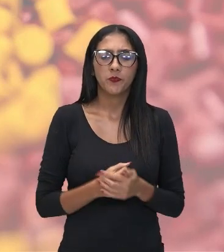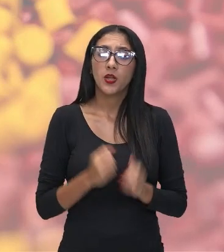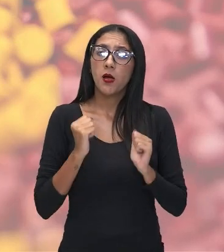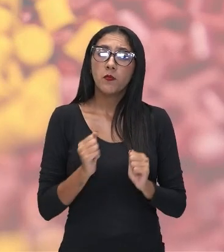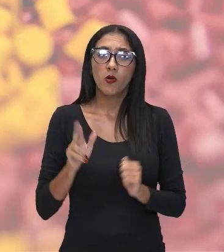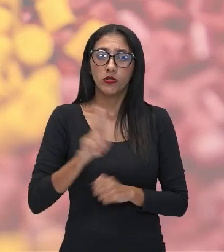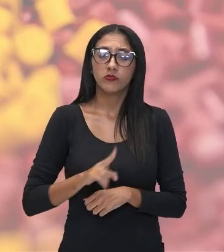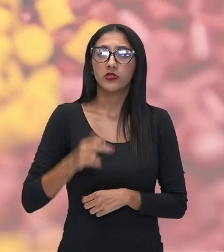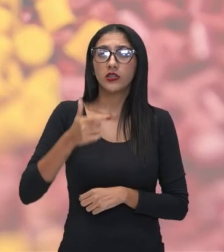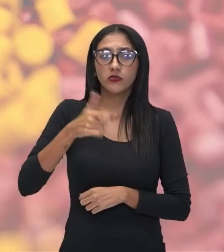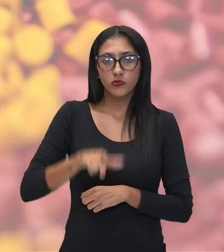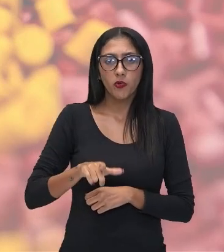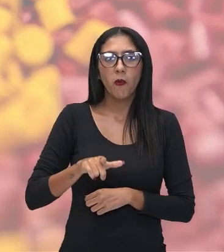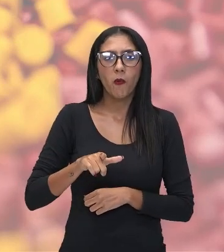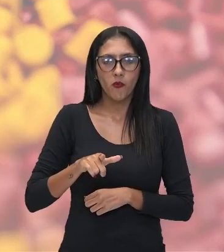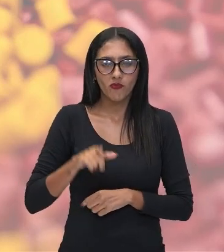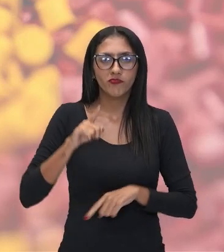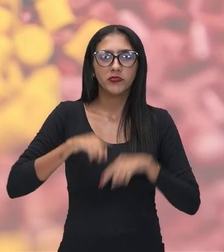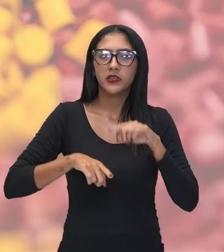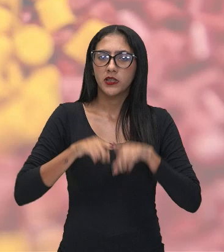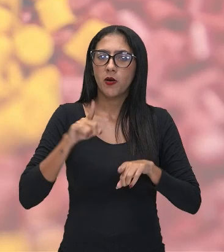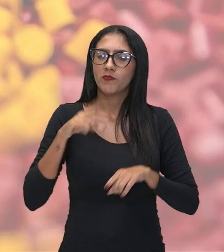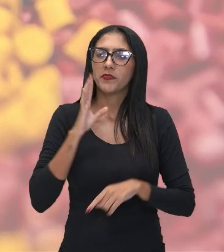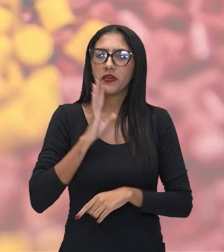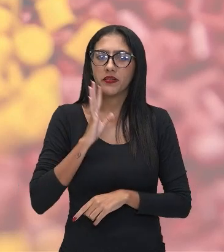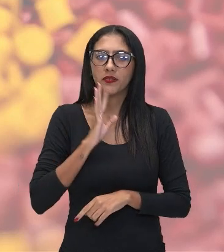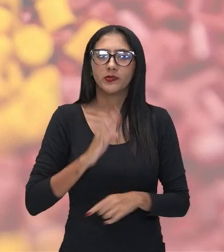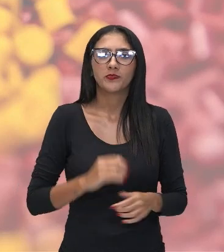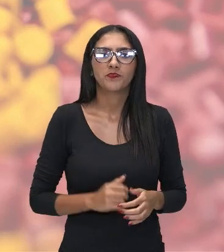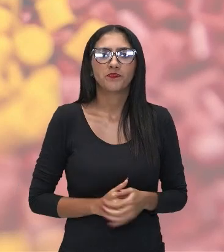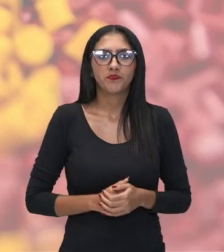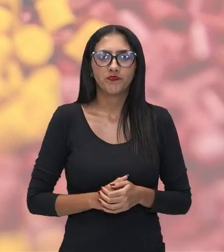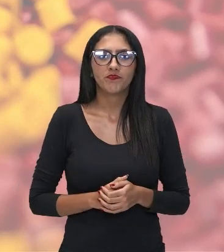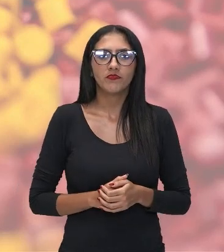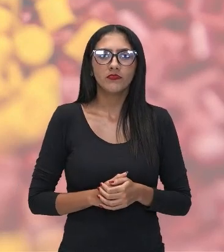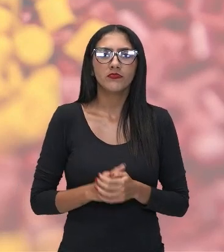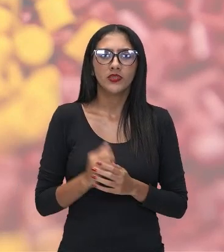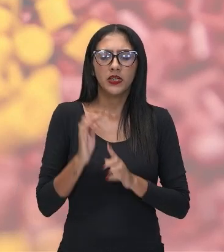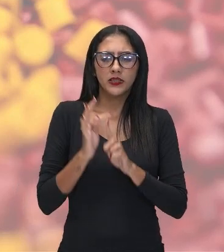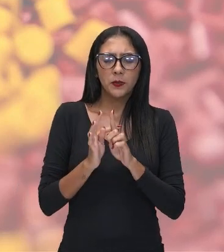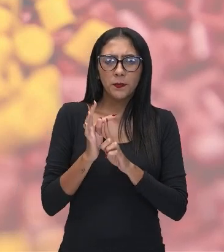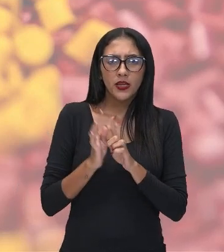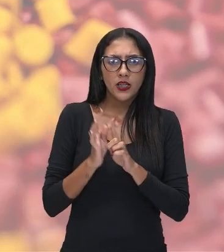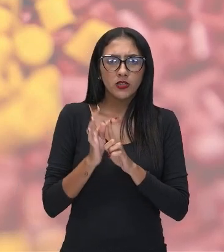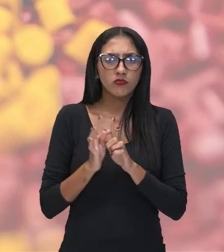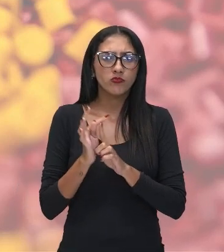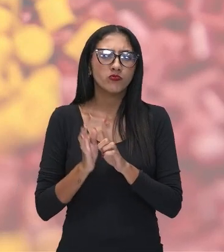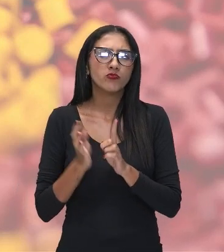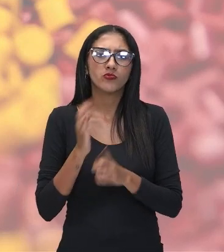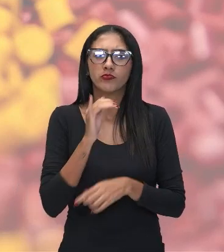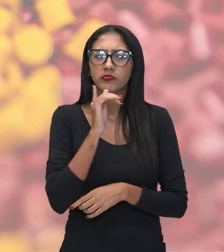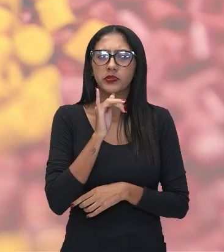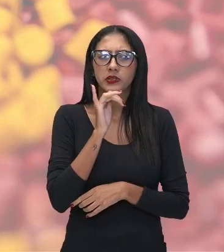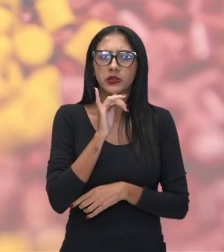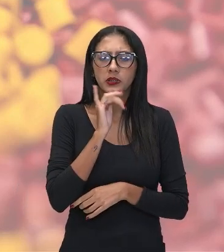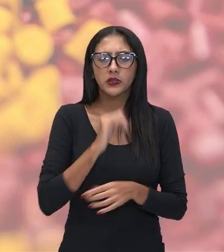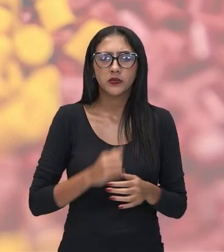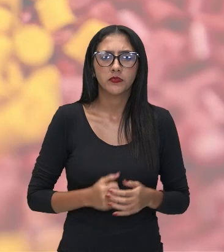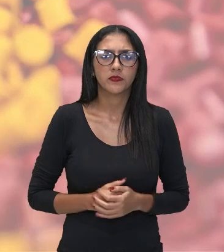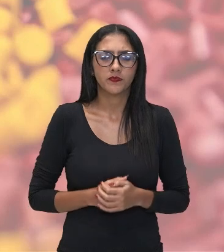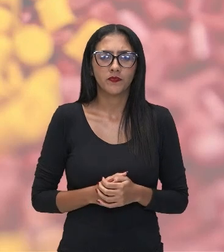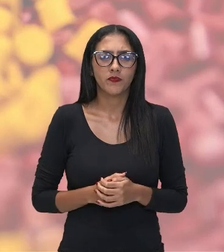e reutilizados, isso é uma coisa bem legal. Alta resistência química, a desvantagem é o alto custo,